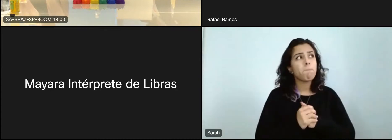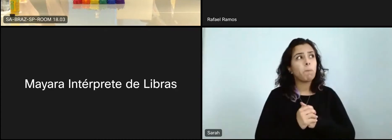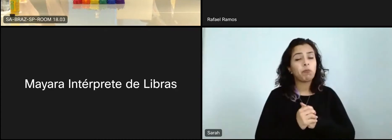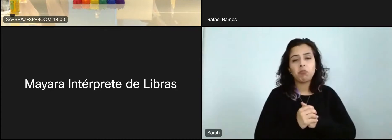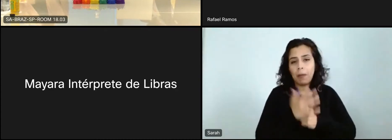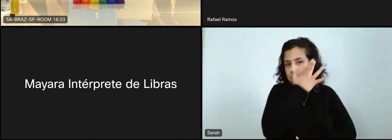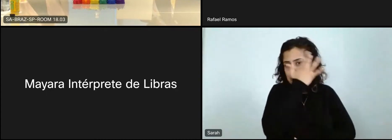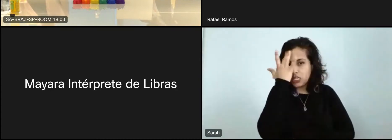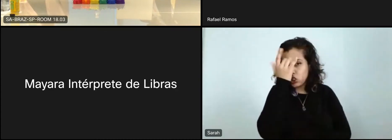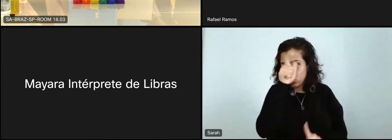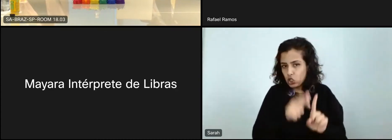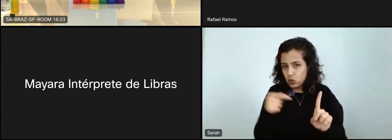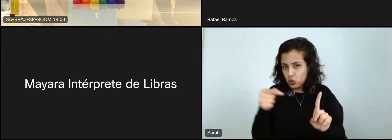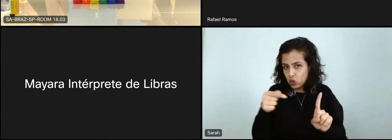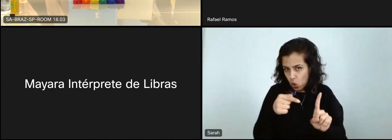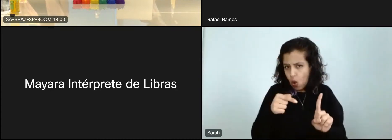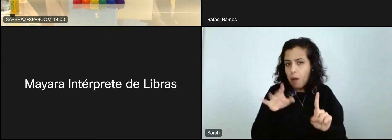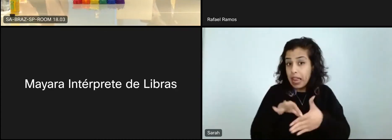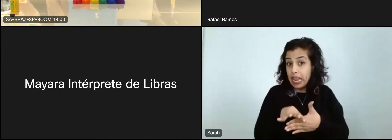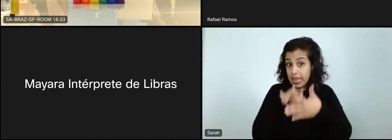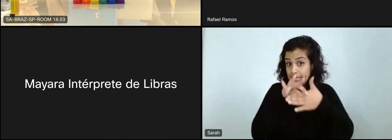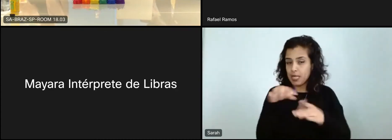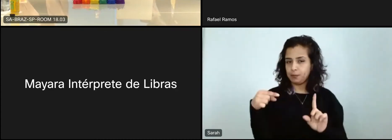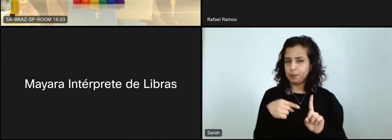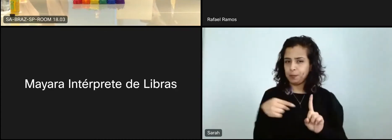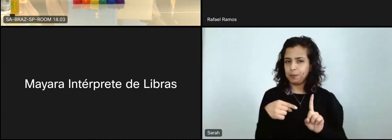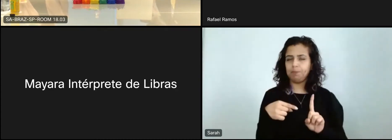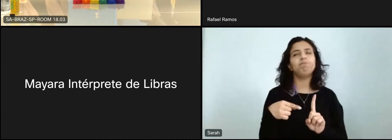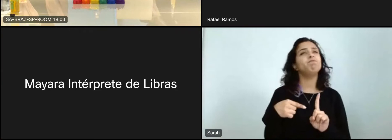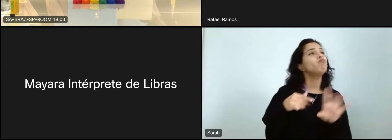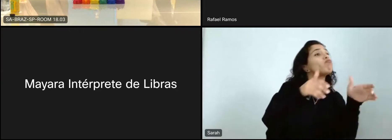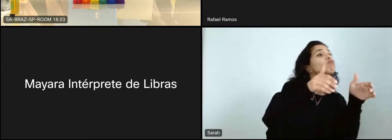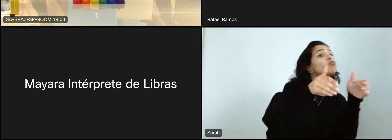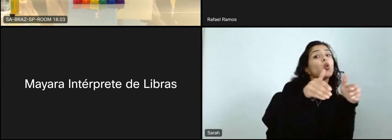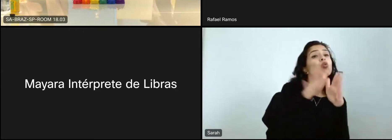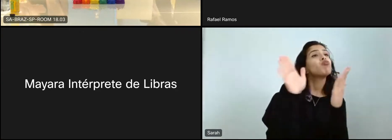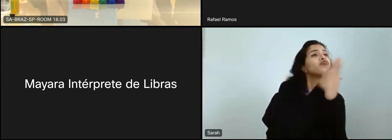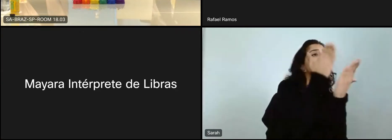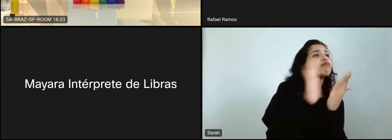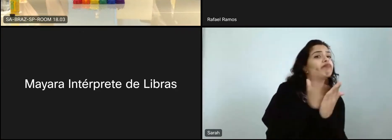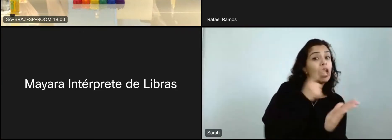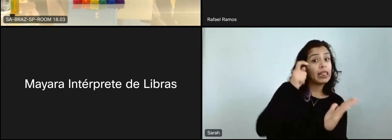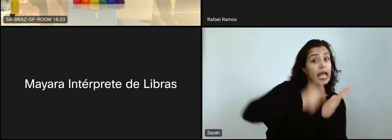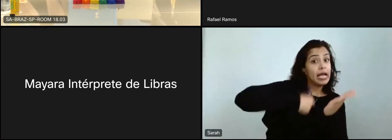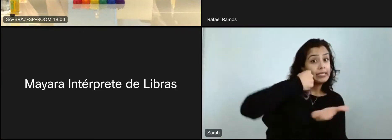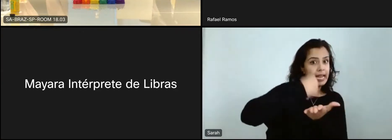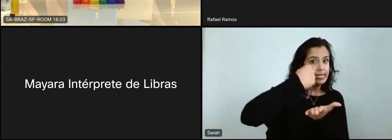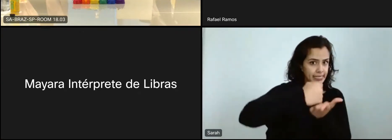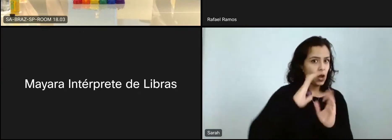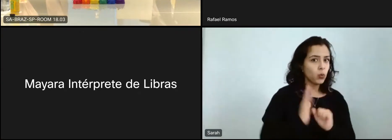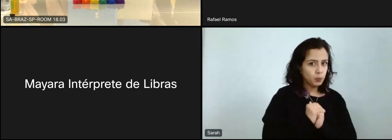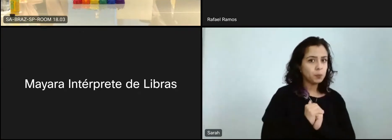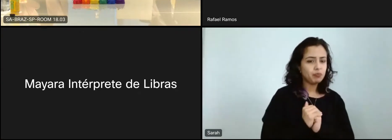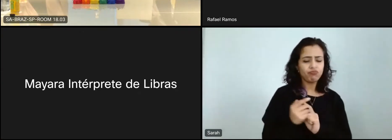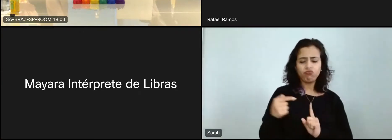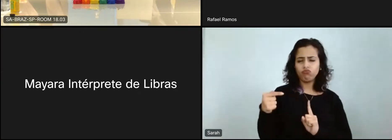está fazendo um processo de seleção, está com uma candidata, com um candidato. Então, pela nossa história, por nossa questão social,